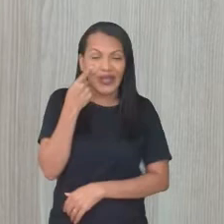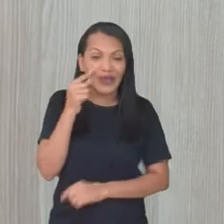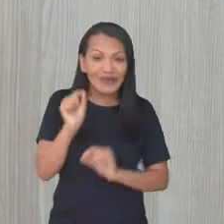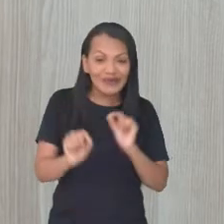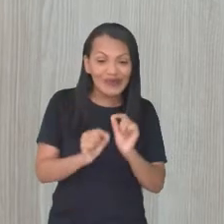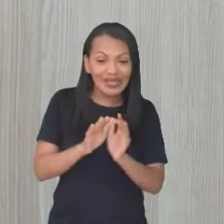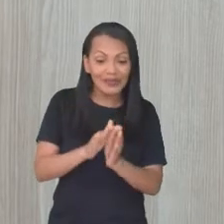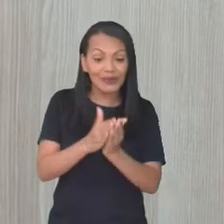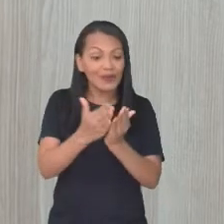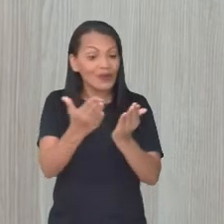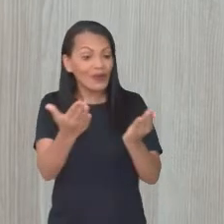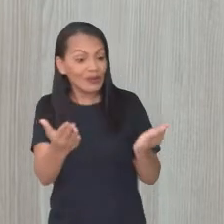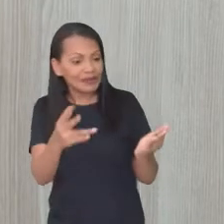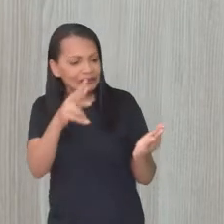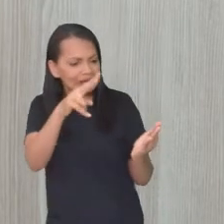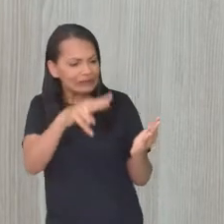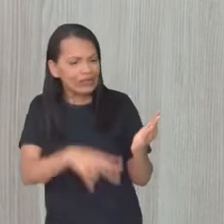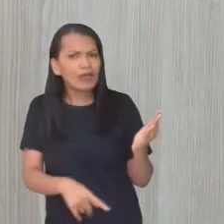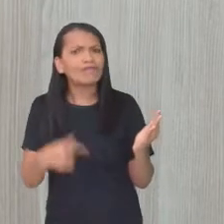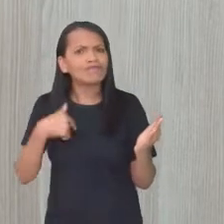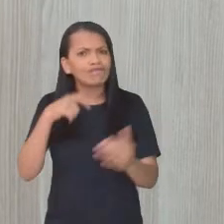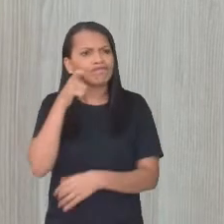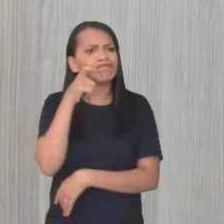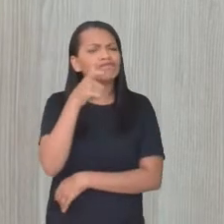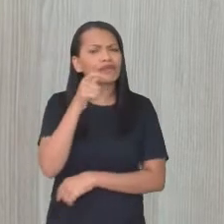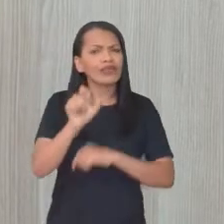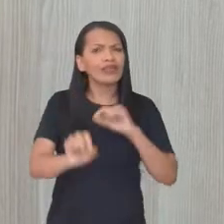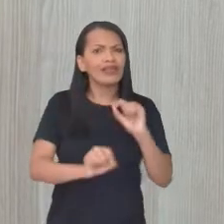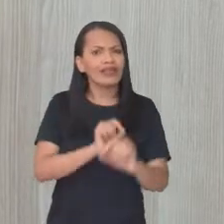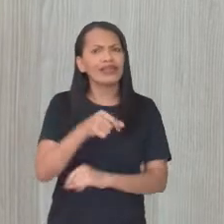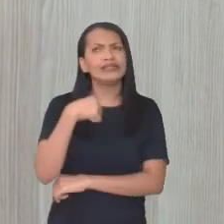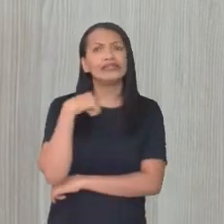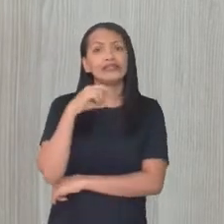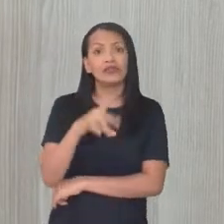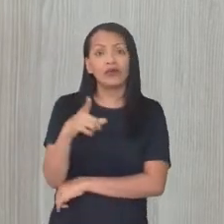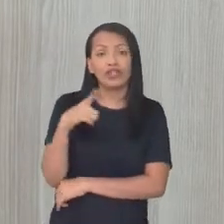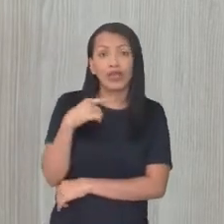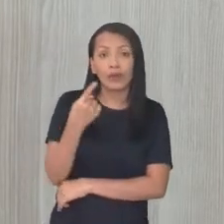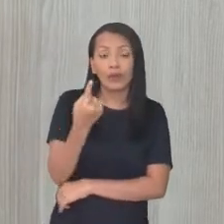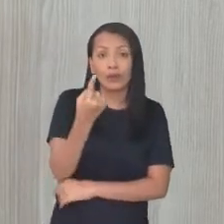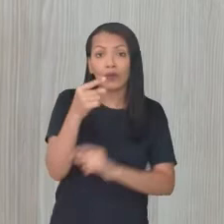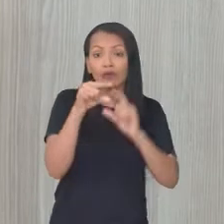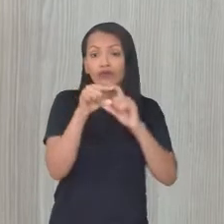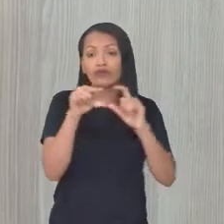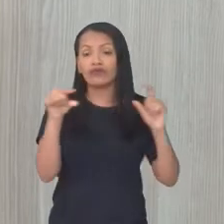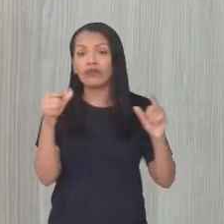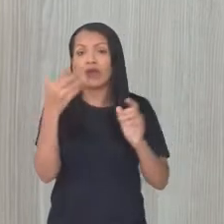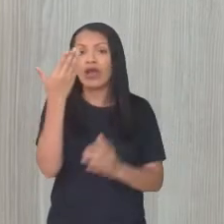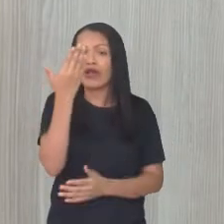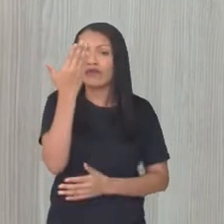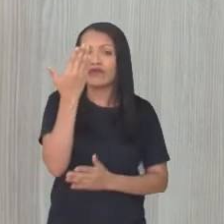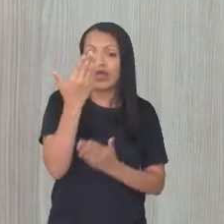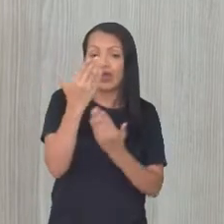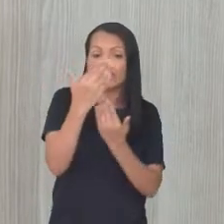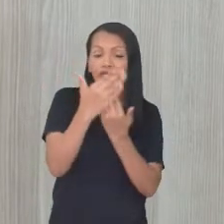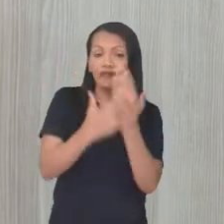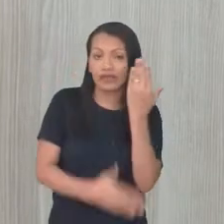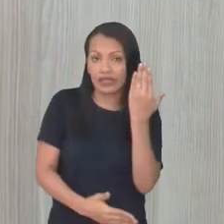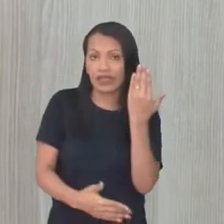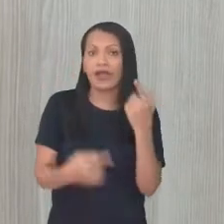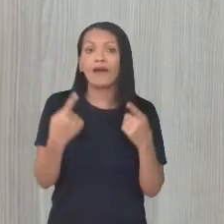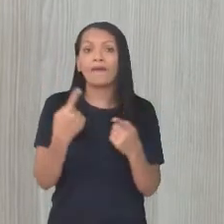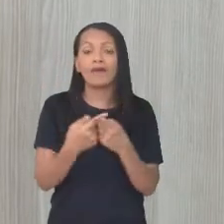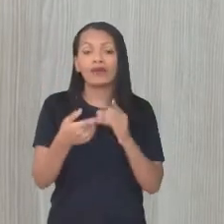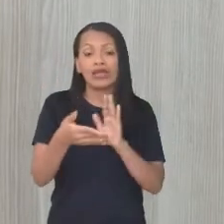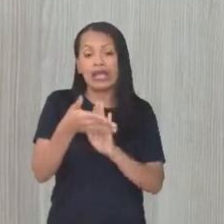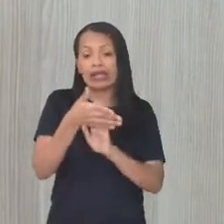o livro, me interessou o fato de que a gente só tem um verso, né? Tipo, à frente da folha, porque o verso